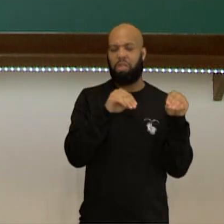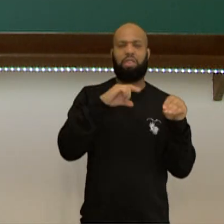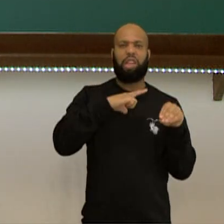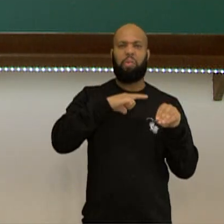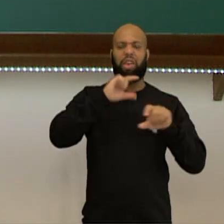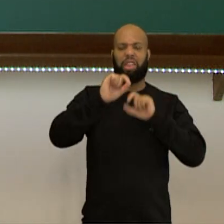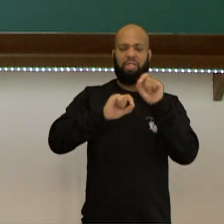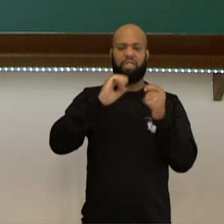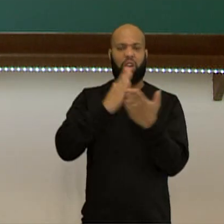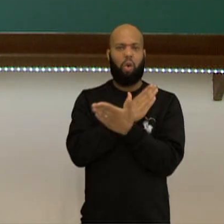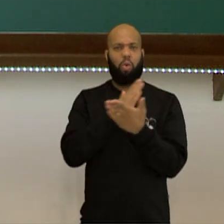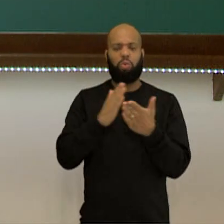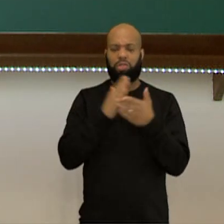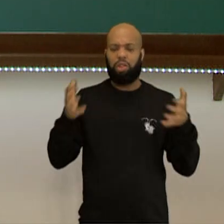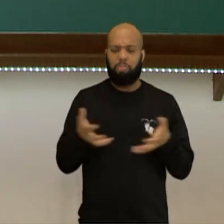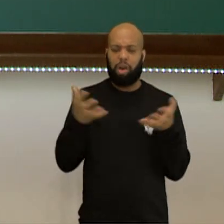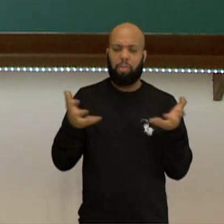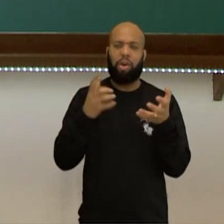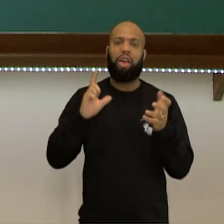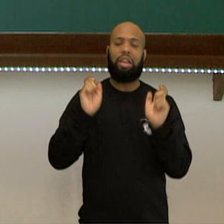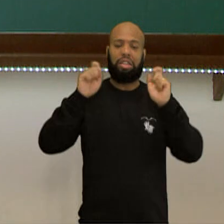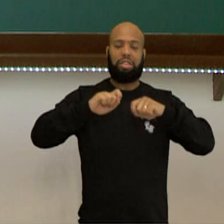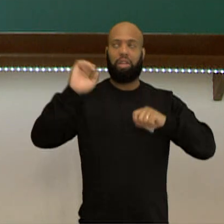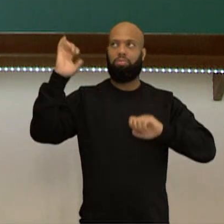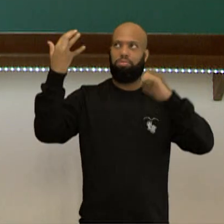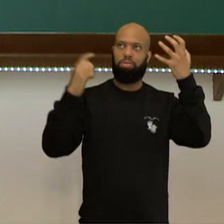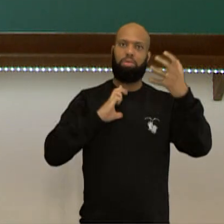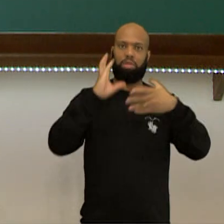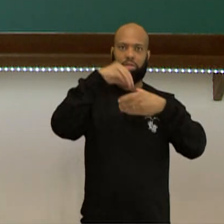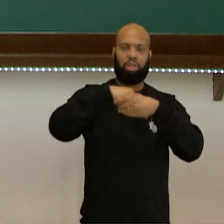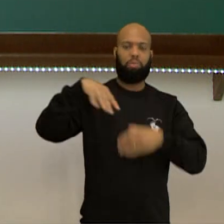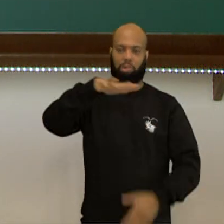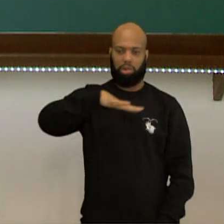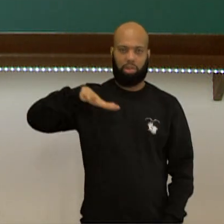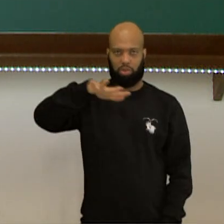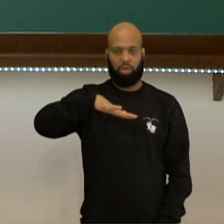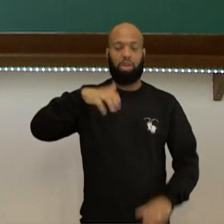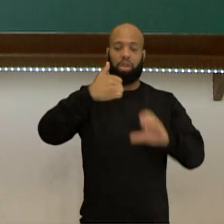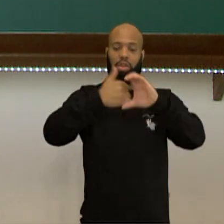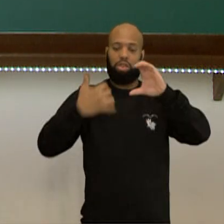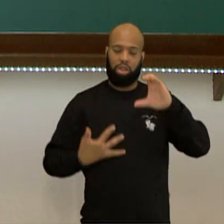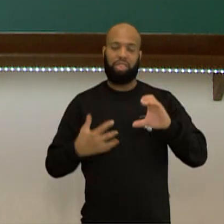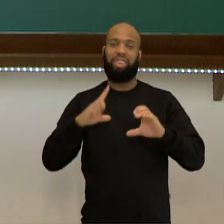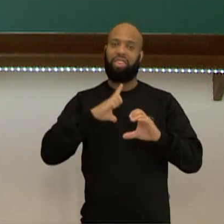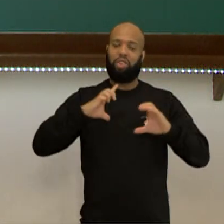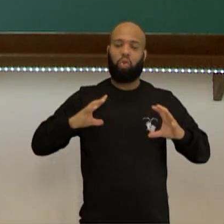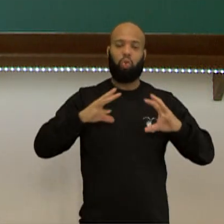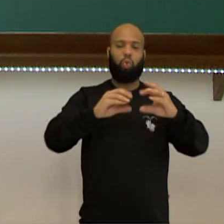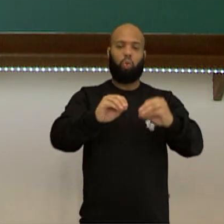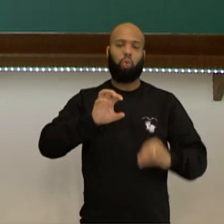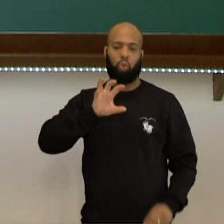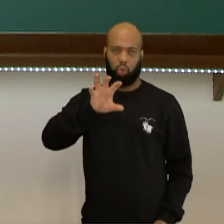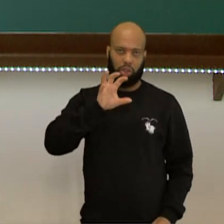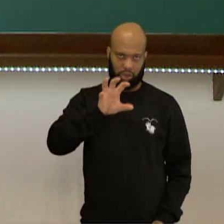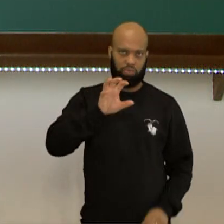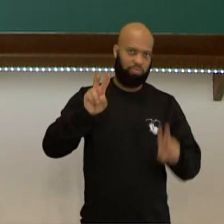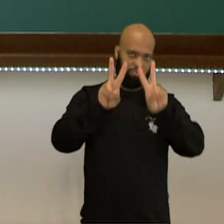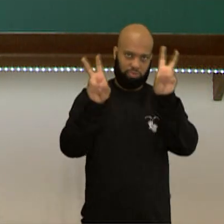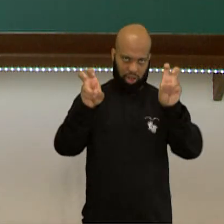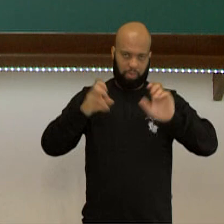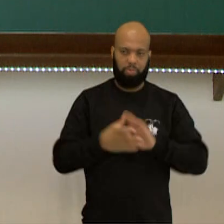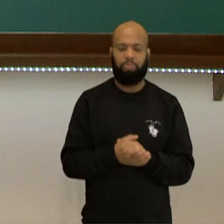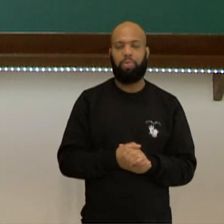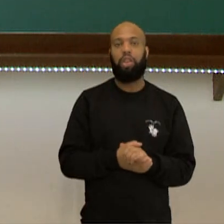migratórios que podem acontecer dentro de um território. Que características envolvem toda essa temática? Quando